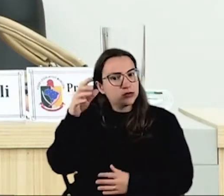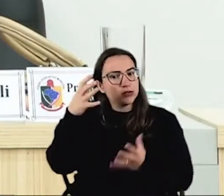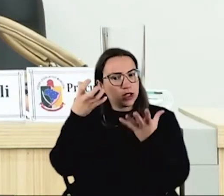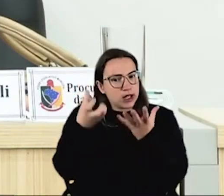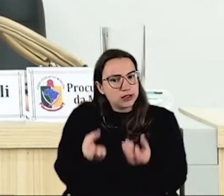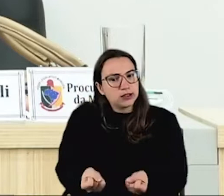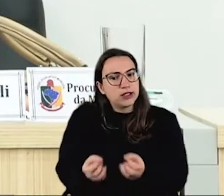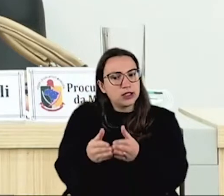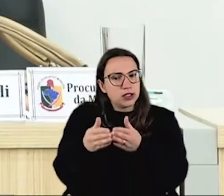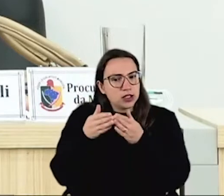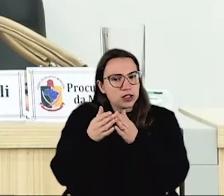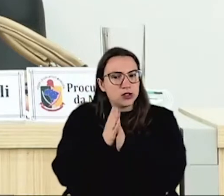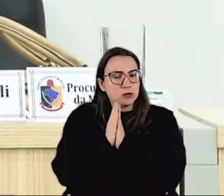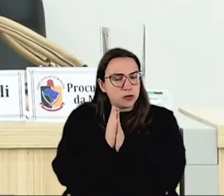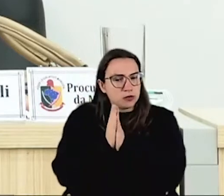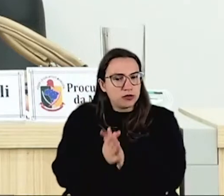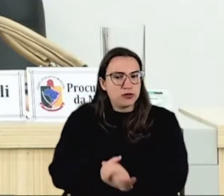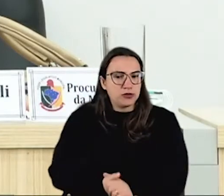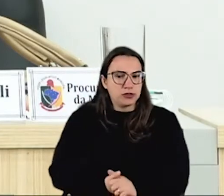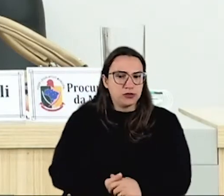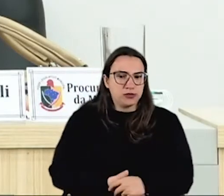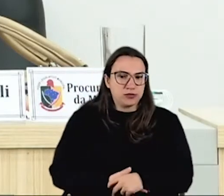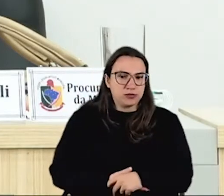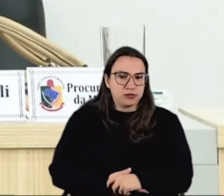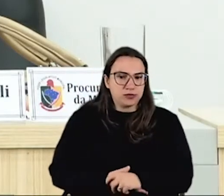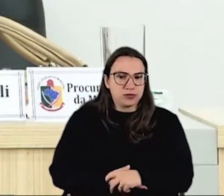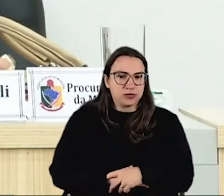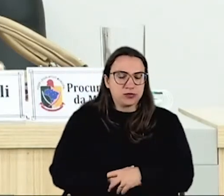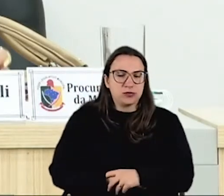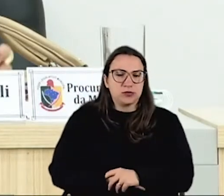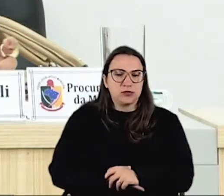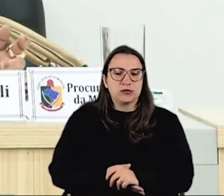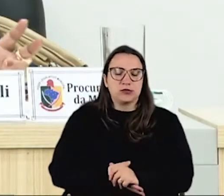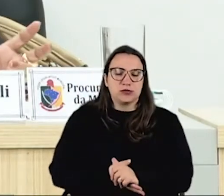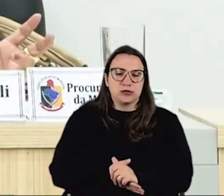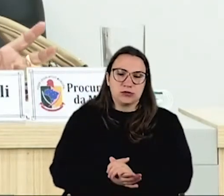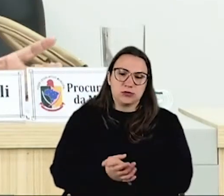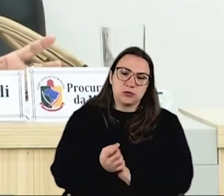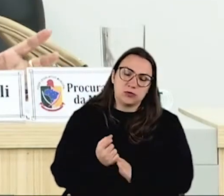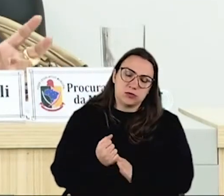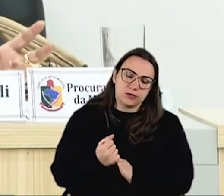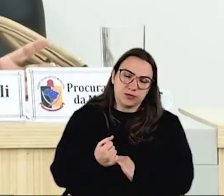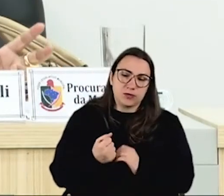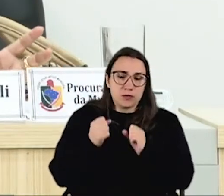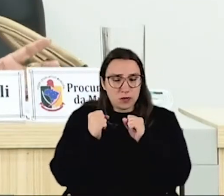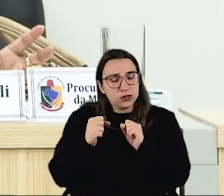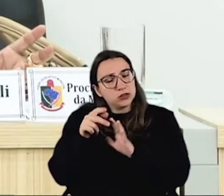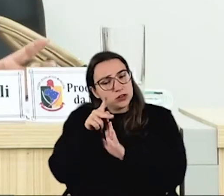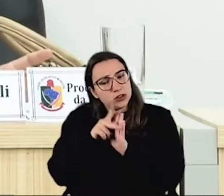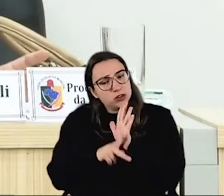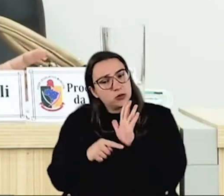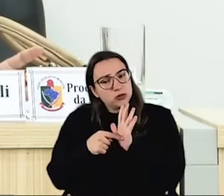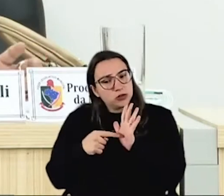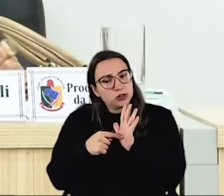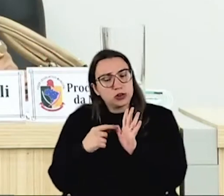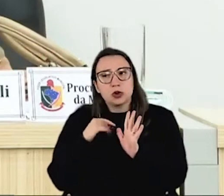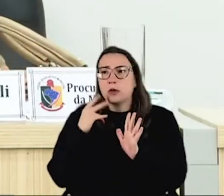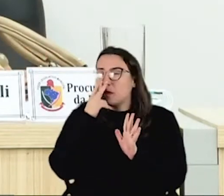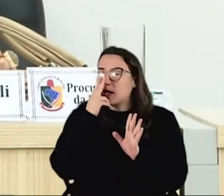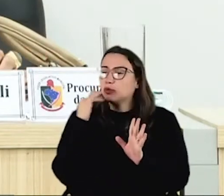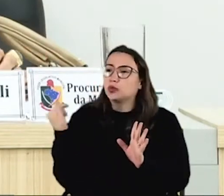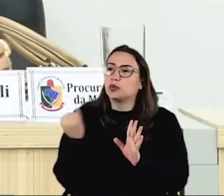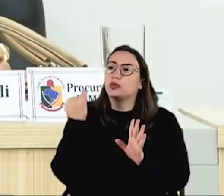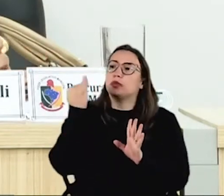essa solicitação. Aparentemente, como volto a dizer, pode ser um projeto que não tenha tanta importância.